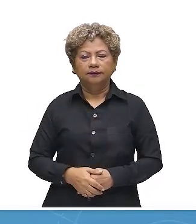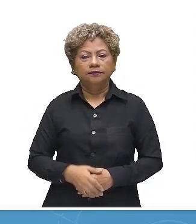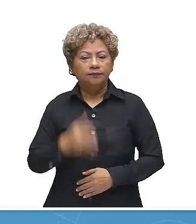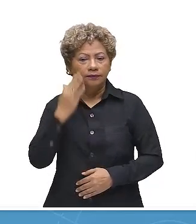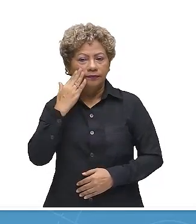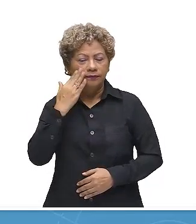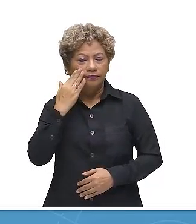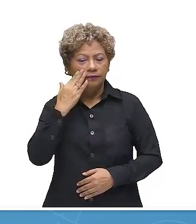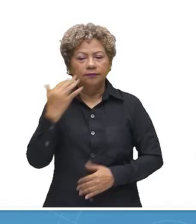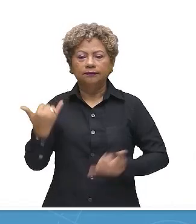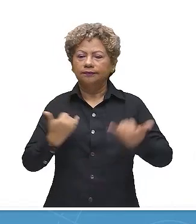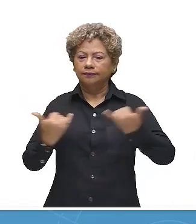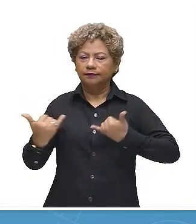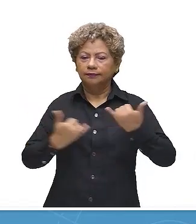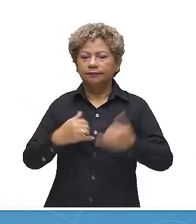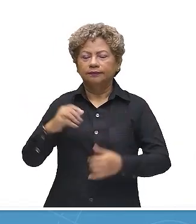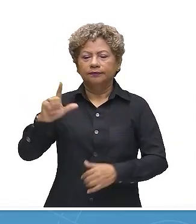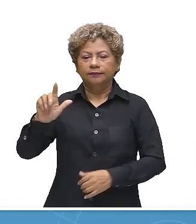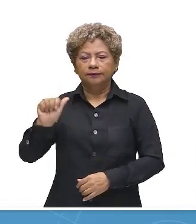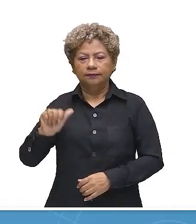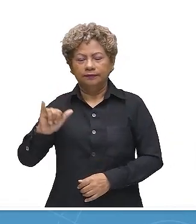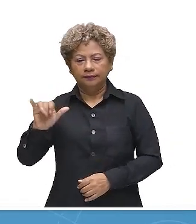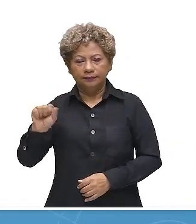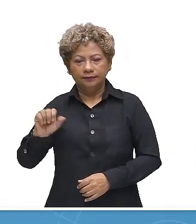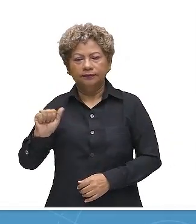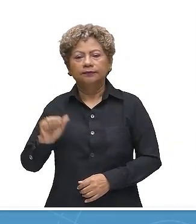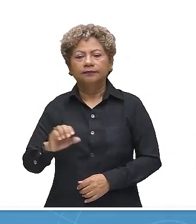Vamos lá, gente. Laísa, letra D.